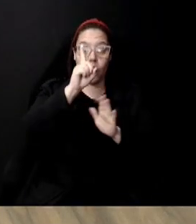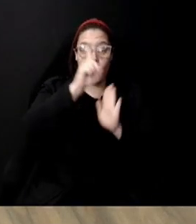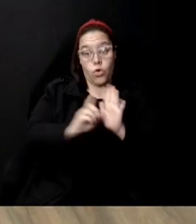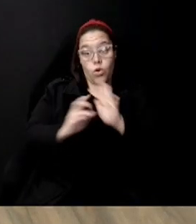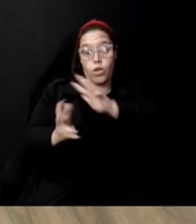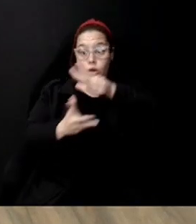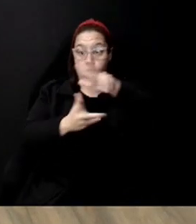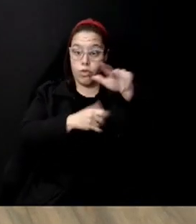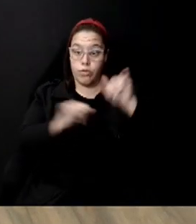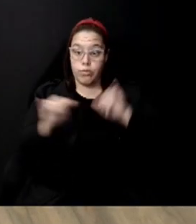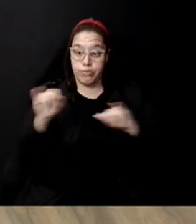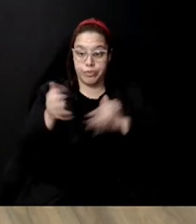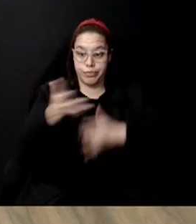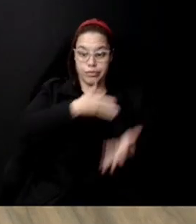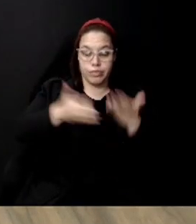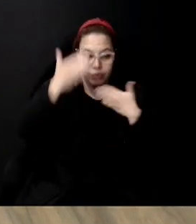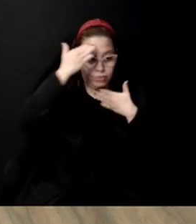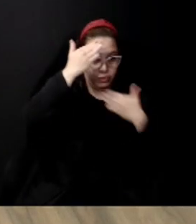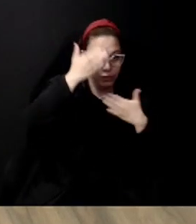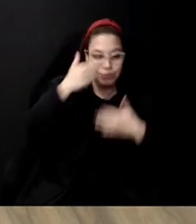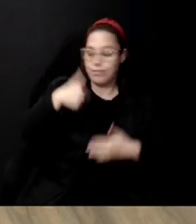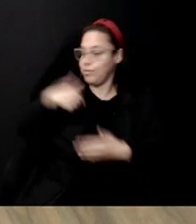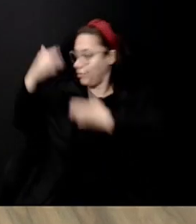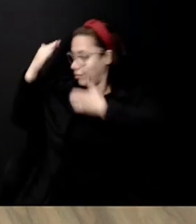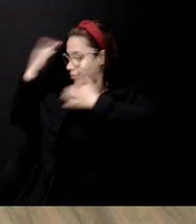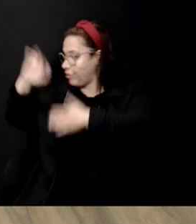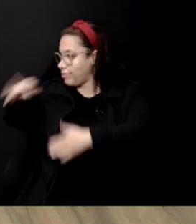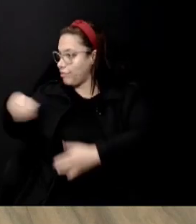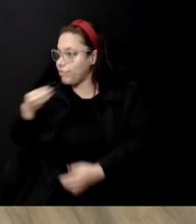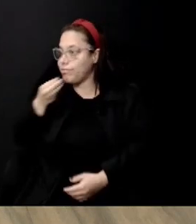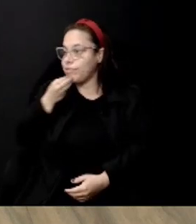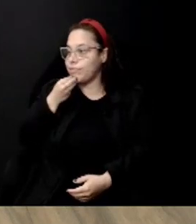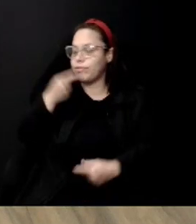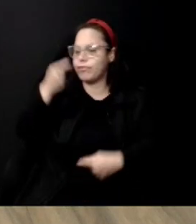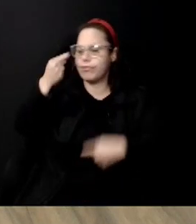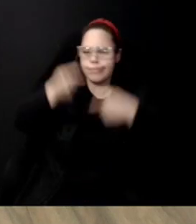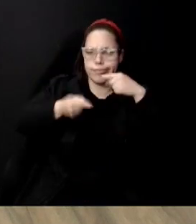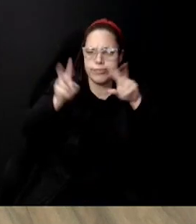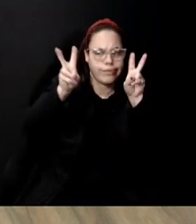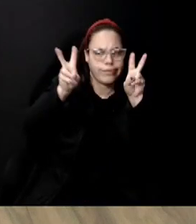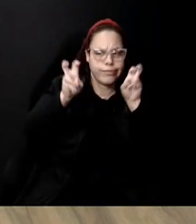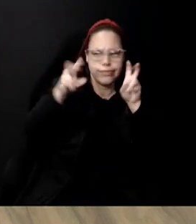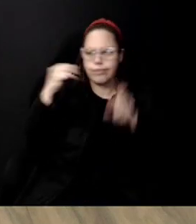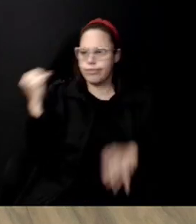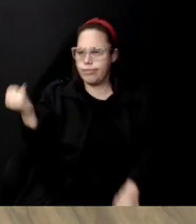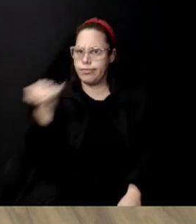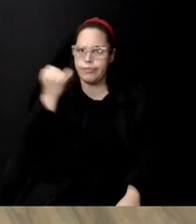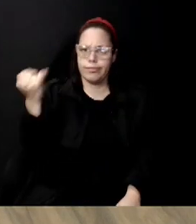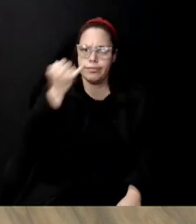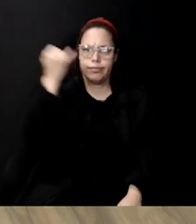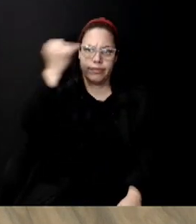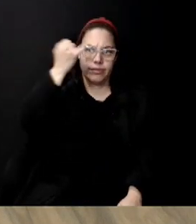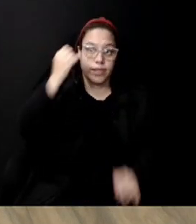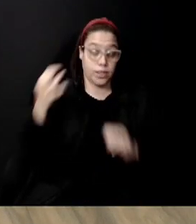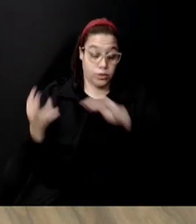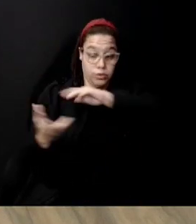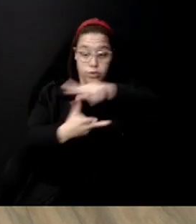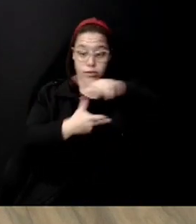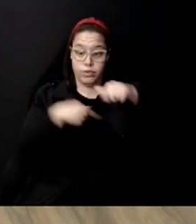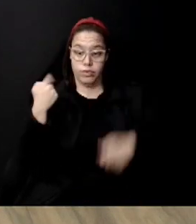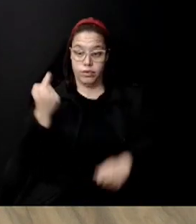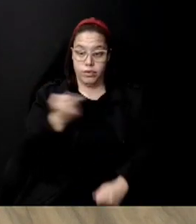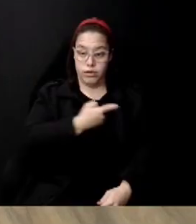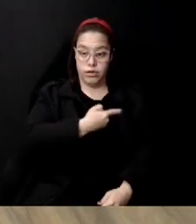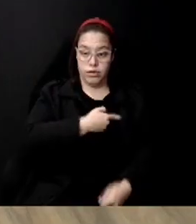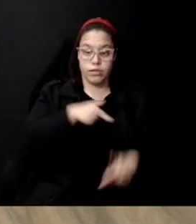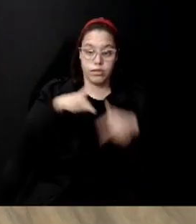participação. Carla, eu que agradeço a oportunidade de discutir um tema tão relevante para a humanidade, para todos que trabalham com o